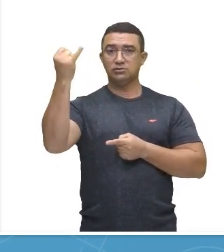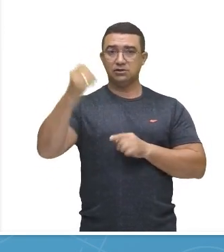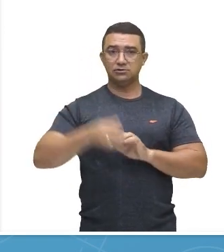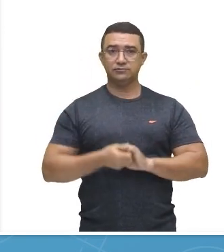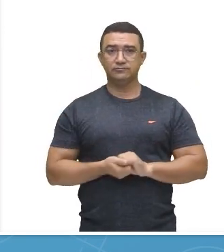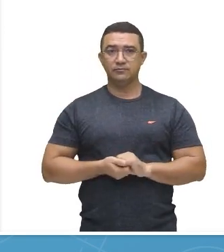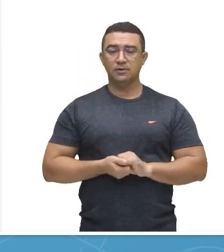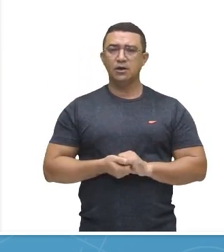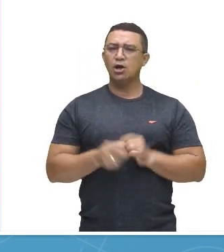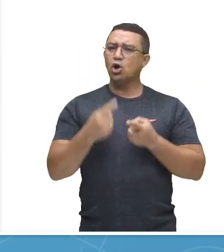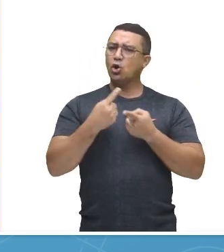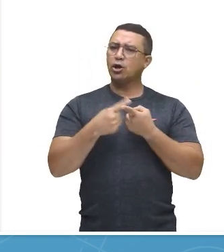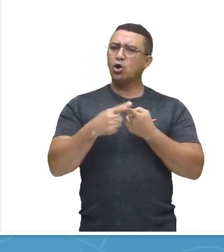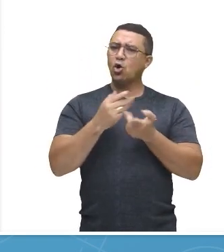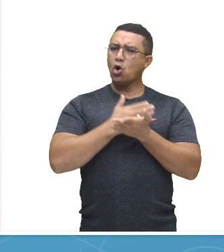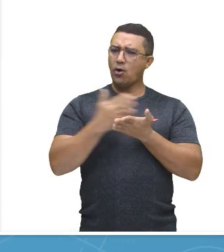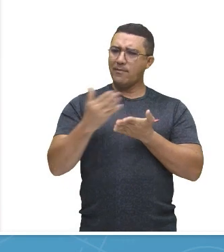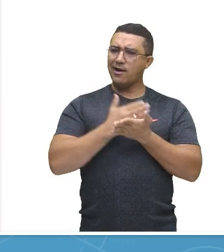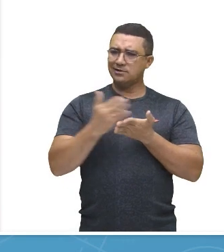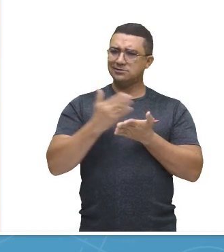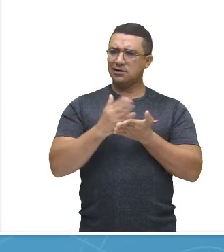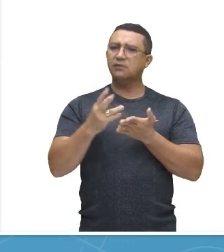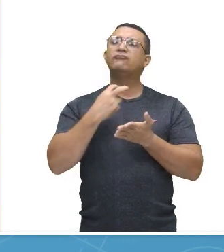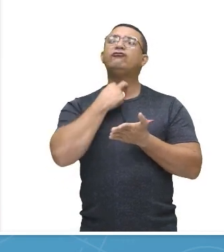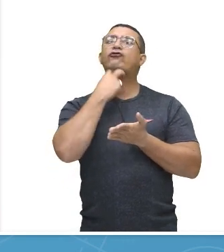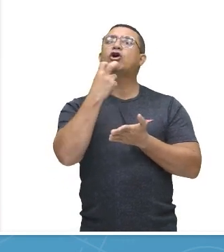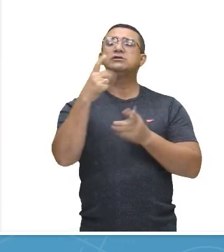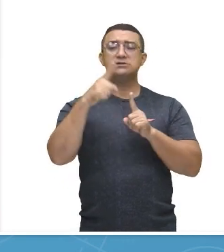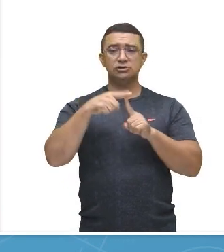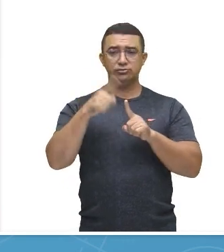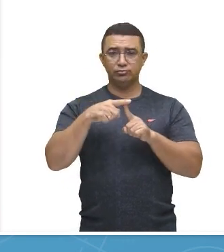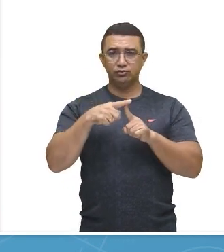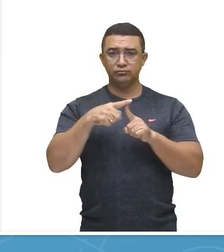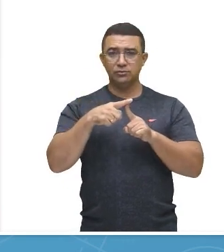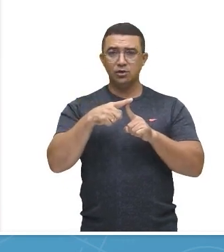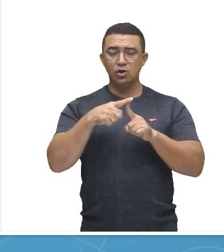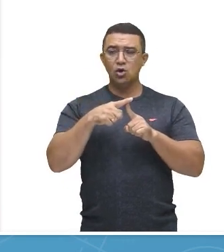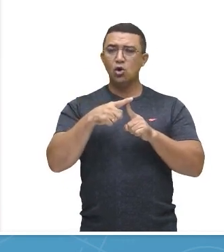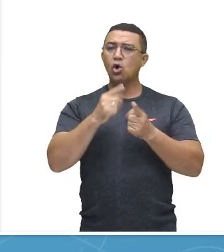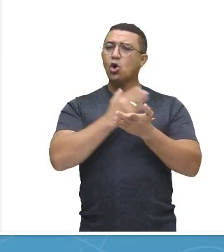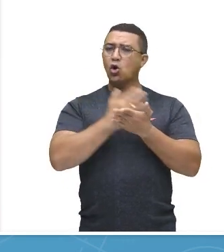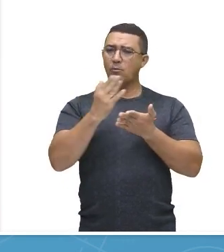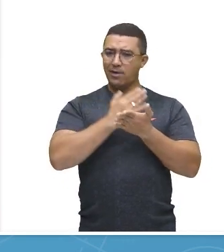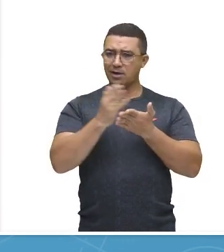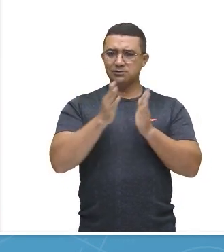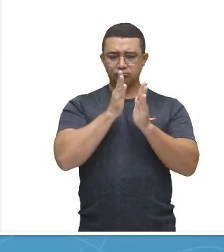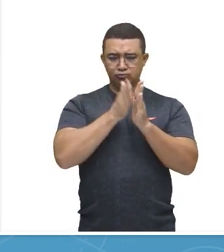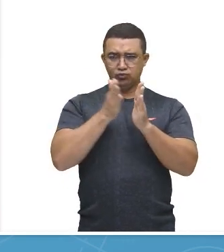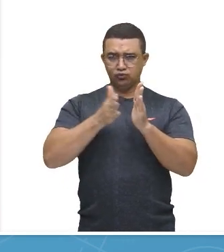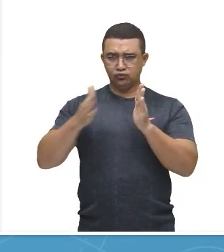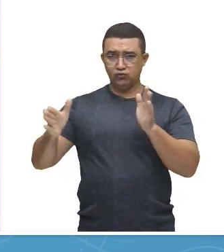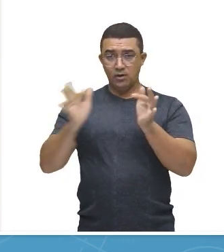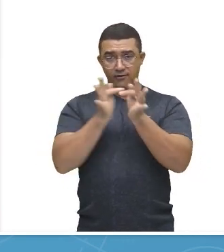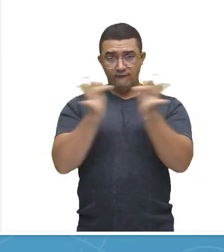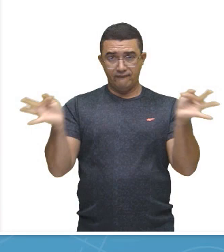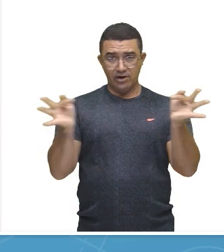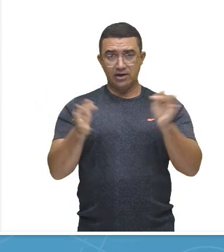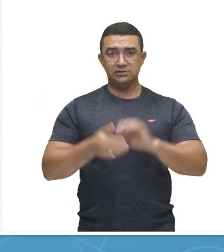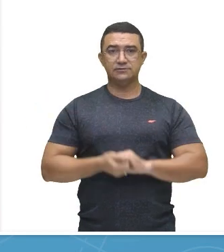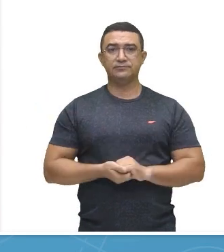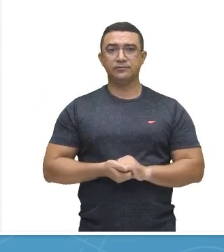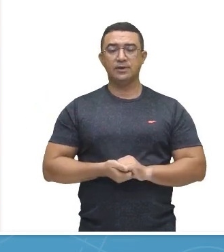da entonação, nós vamos fazer o quê? Nós vamos classificar as frases. De acordo